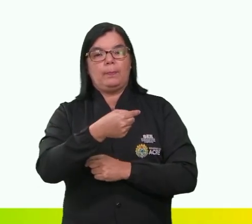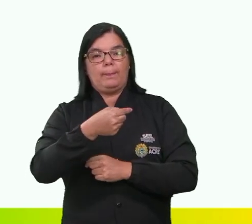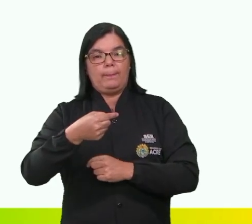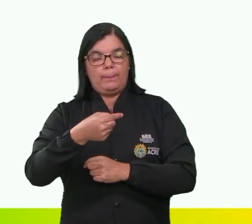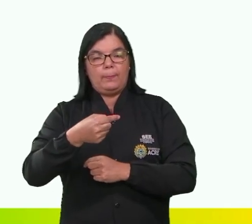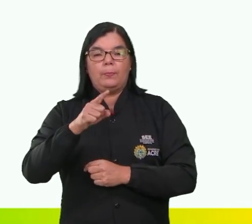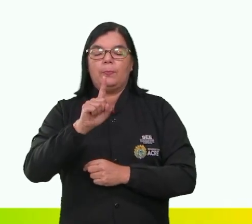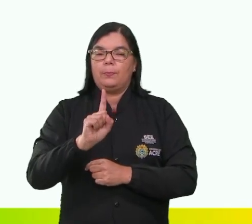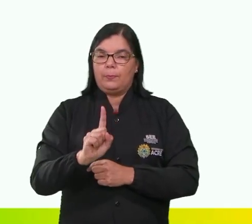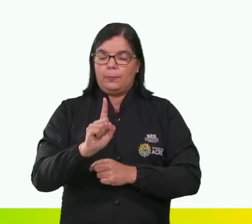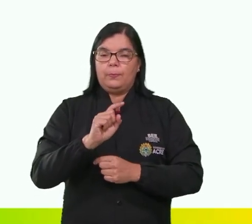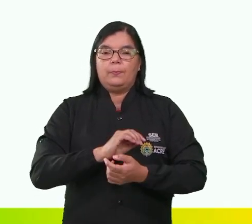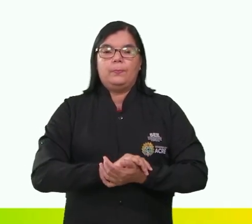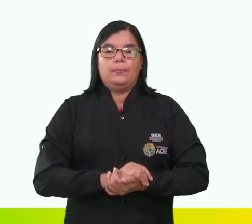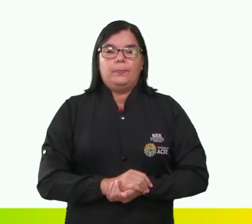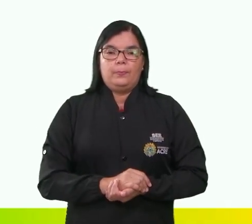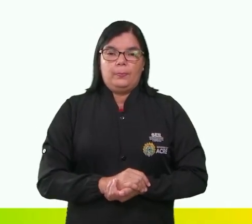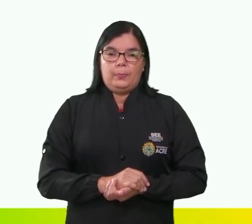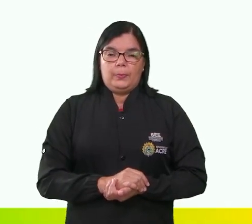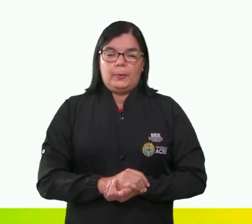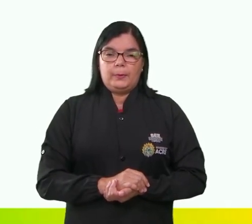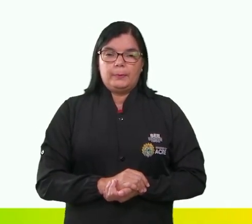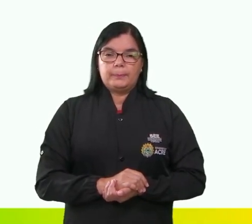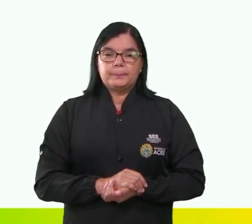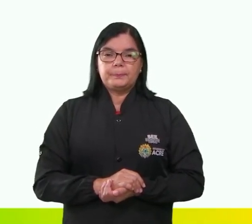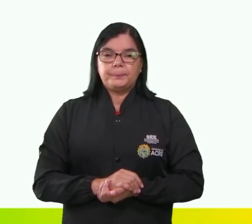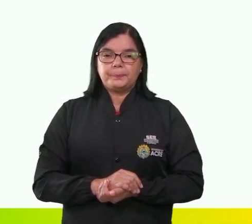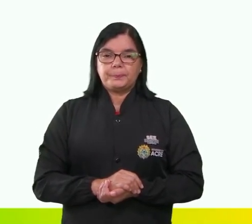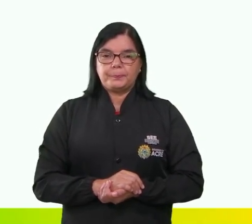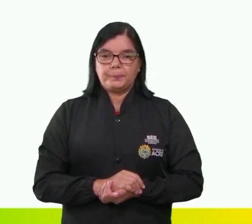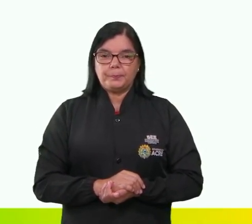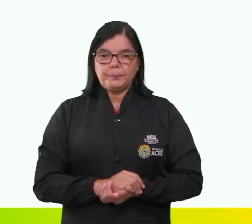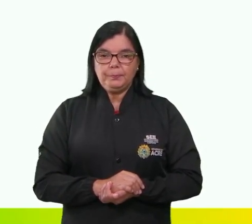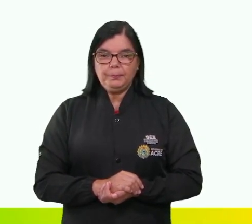4 vezes, e aí o A é menos 1,